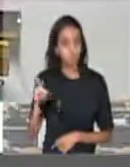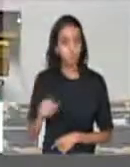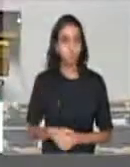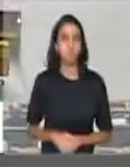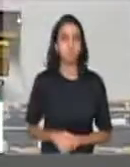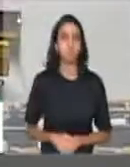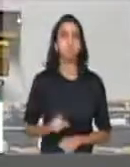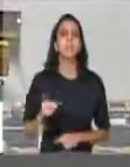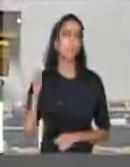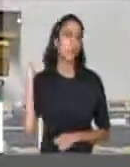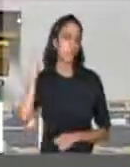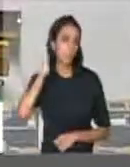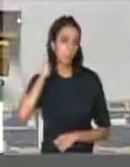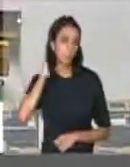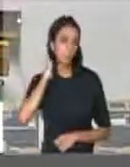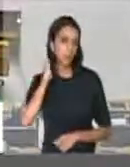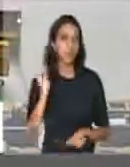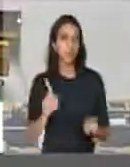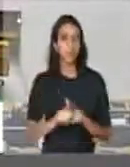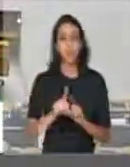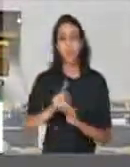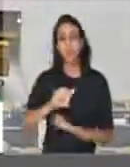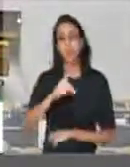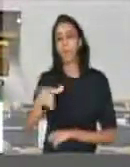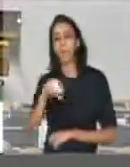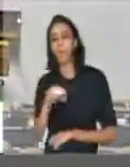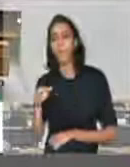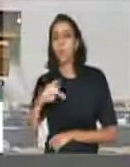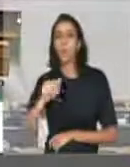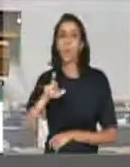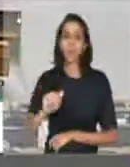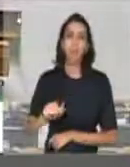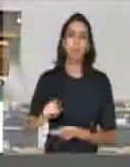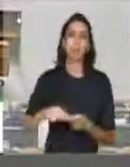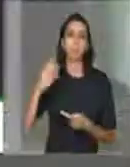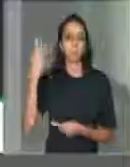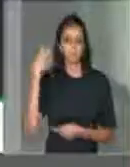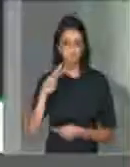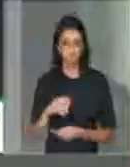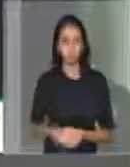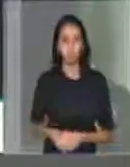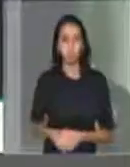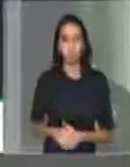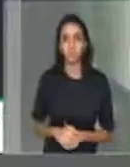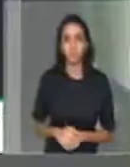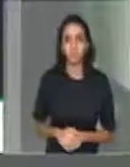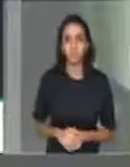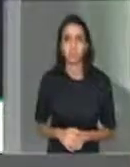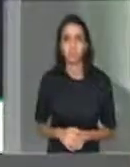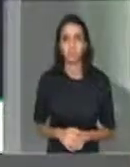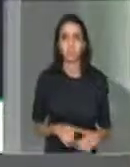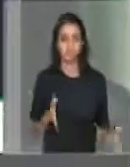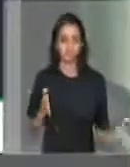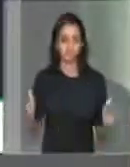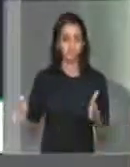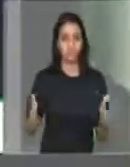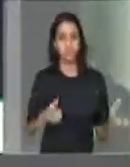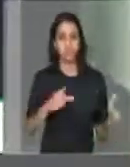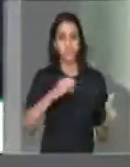na verdade do Pará do Grão-Pará e Maranhão, período pombalino,